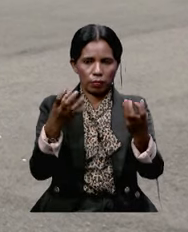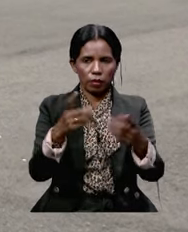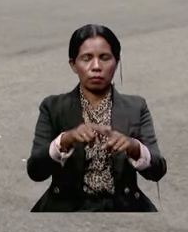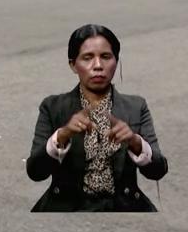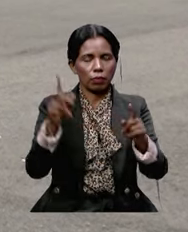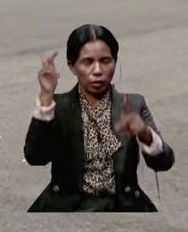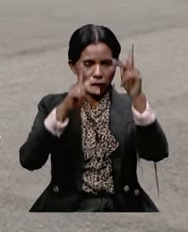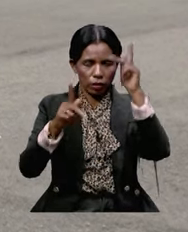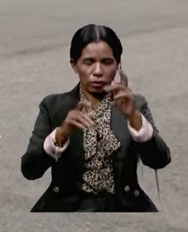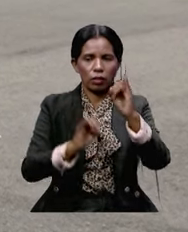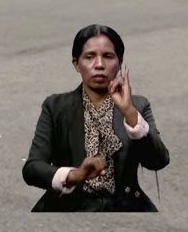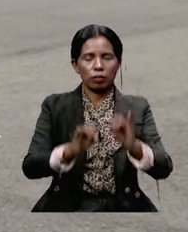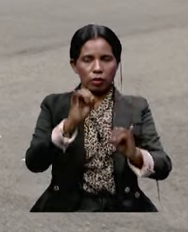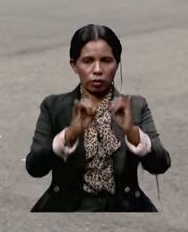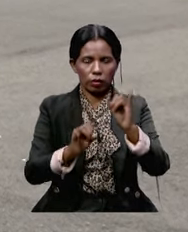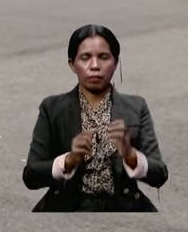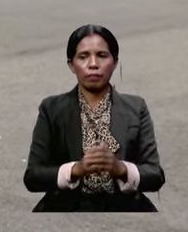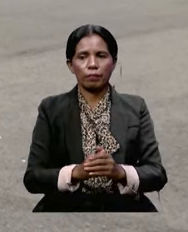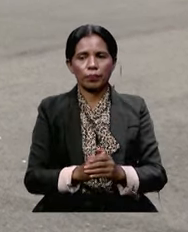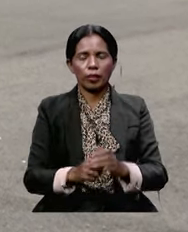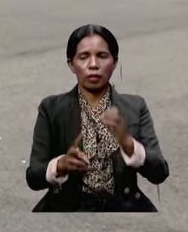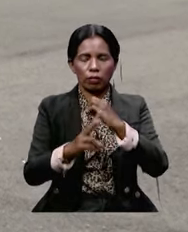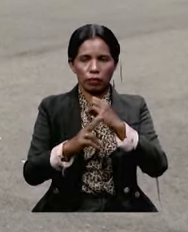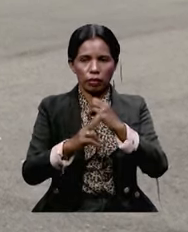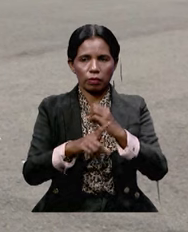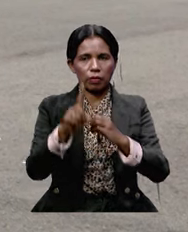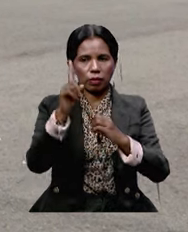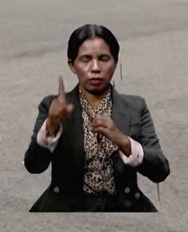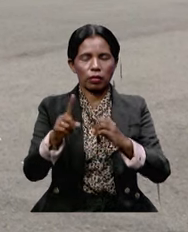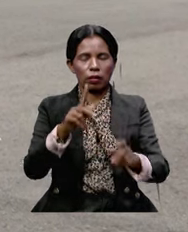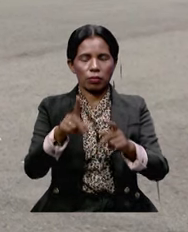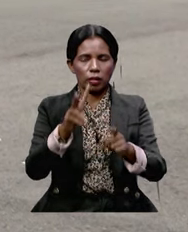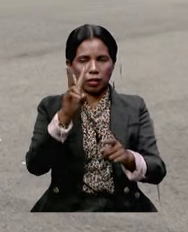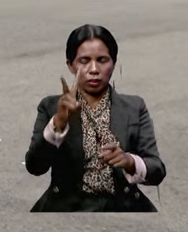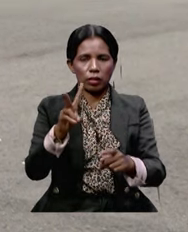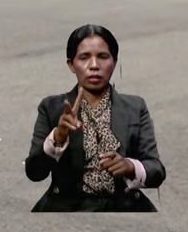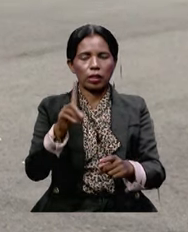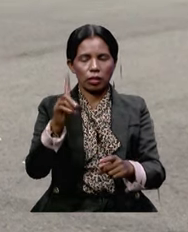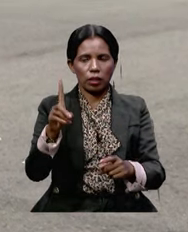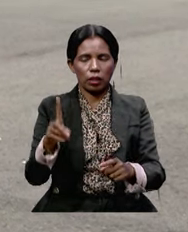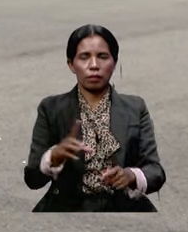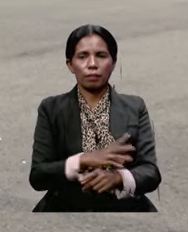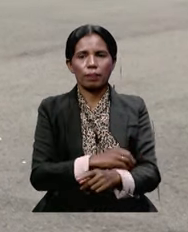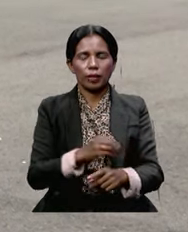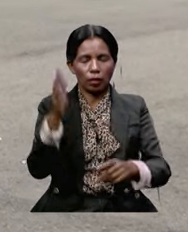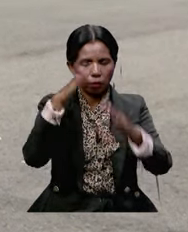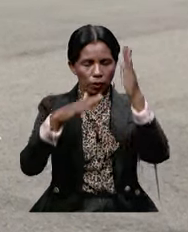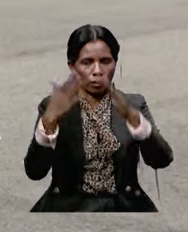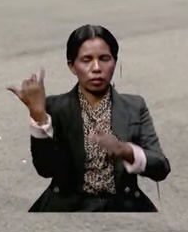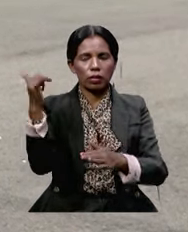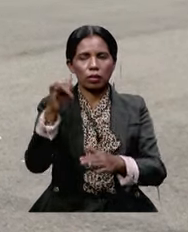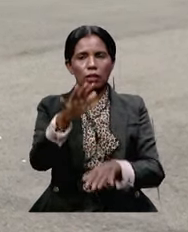caso indivíduo né bem que vítima mos ia na inida suspeito na inida e a conhecimento irá né sira lau mak